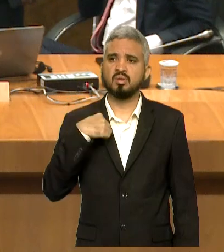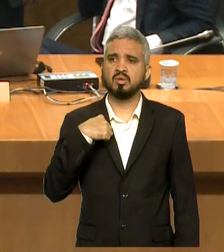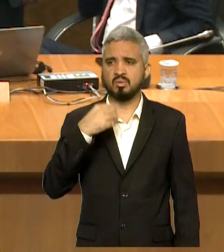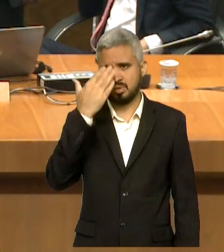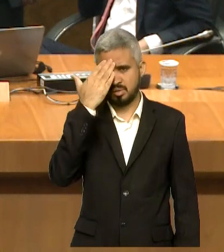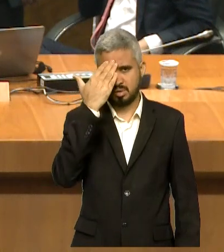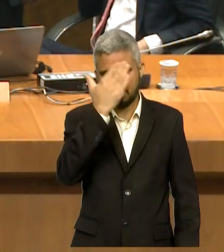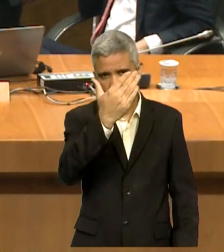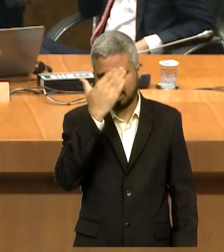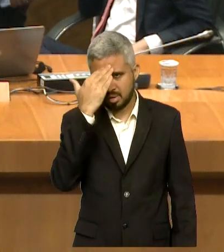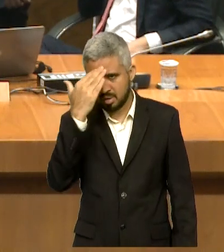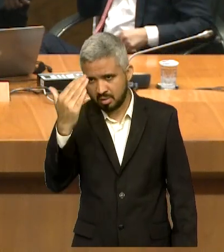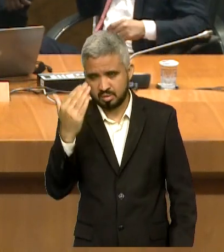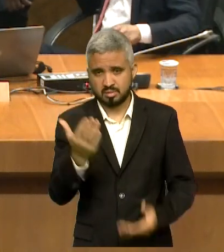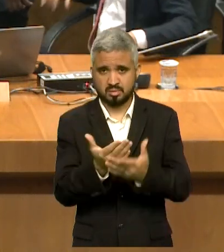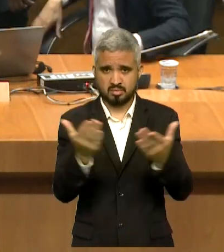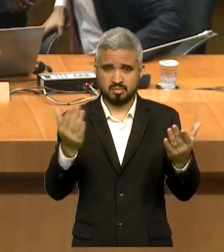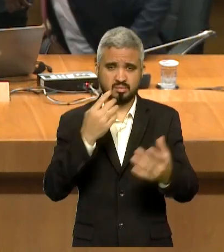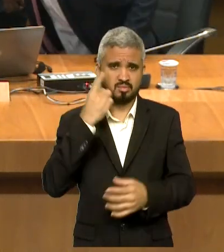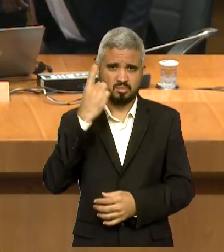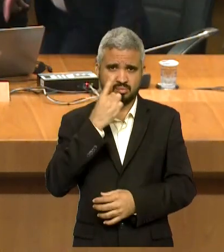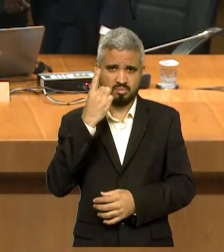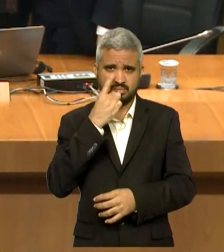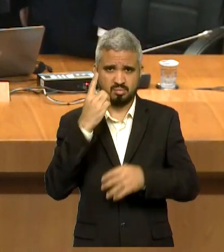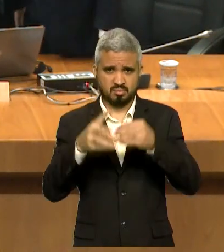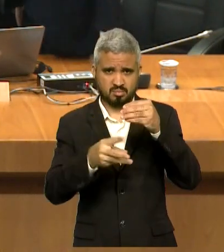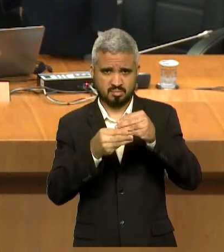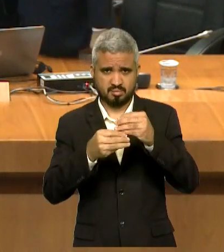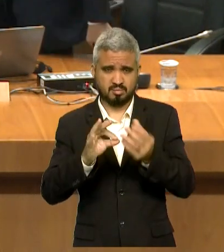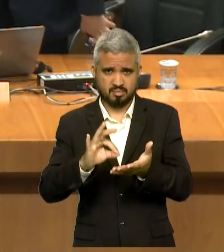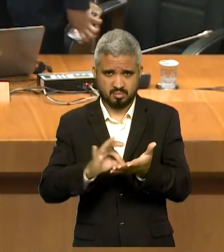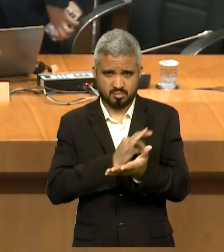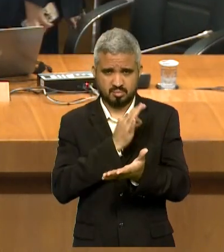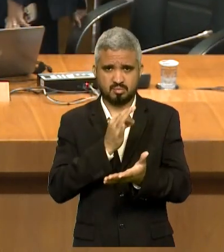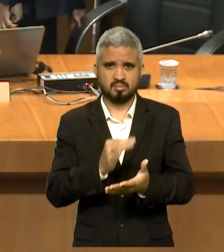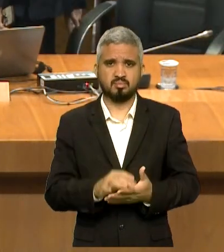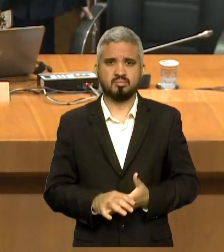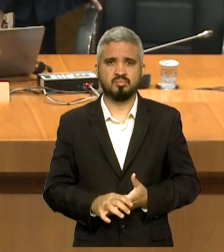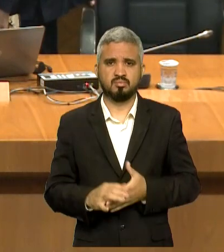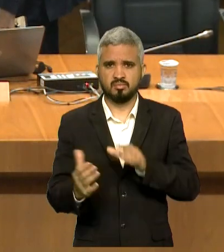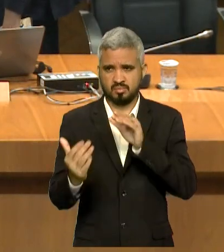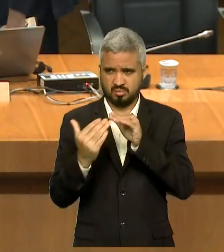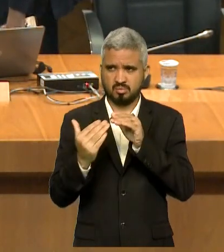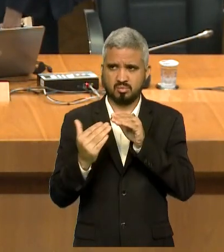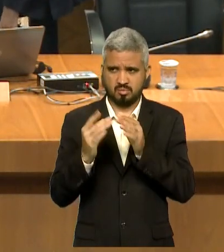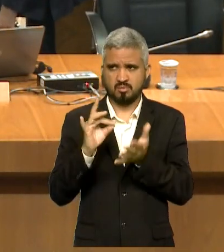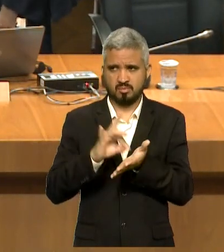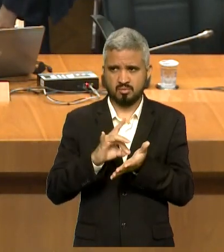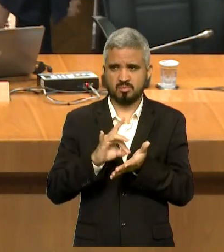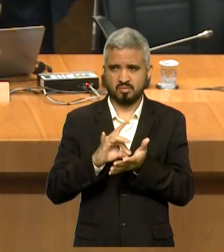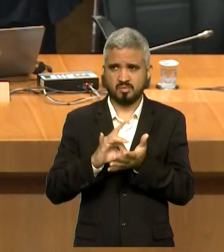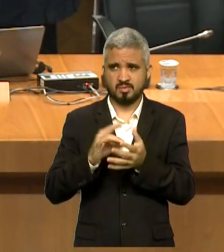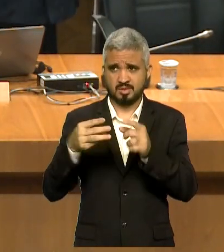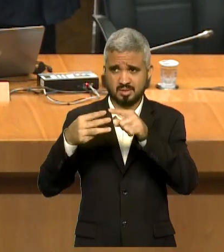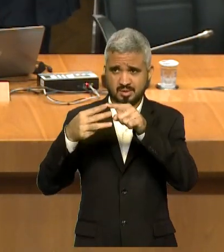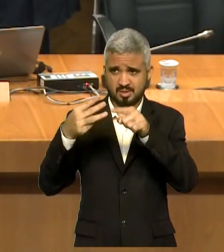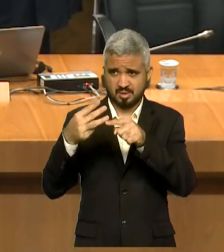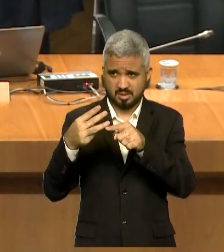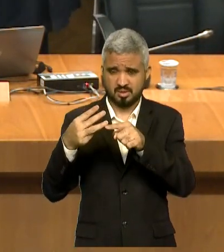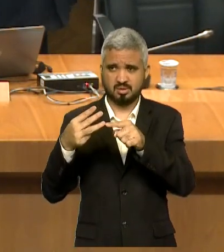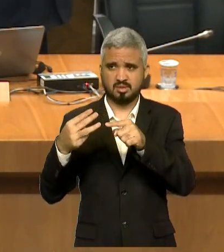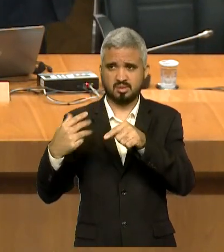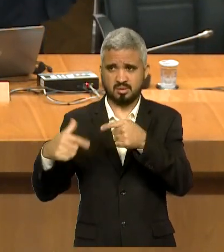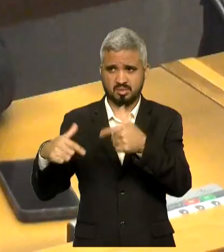o requerimento. De fato, são três magistrados que atuavam no primeiro grau